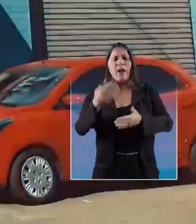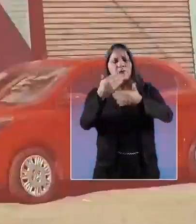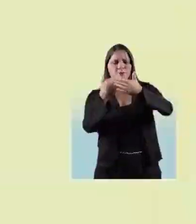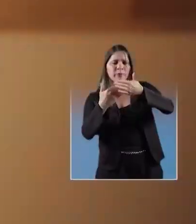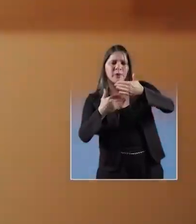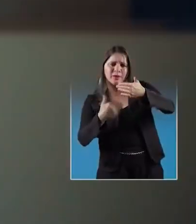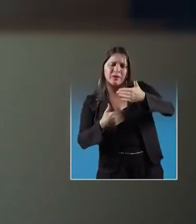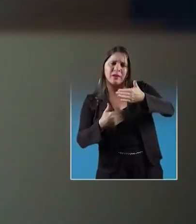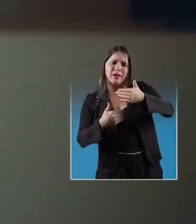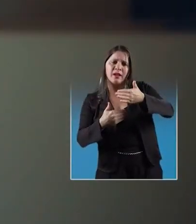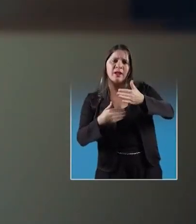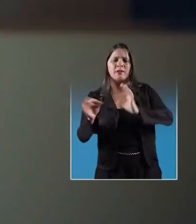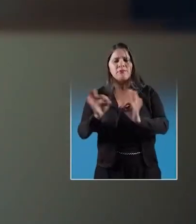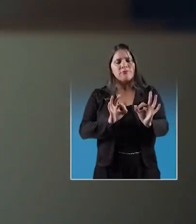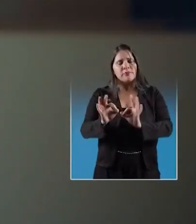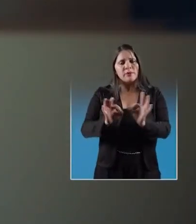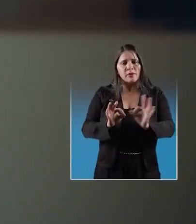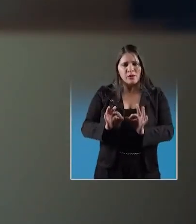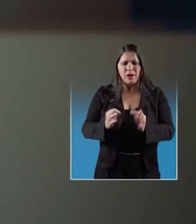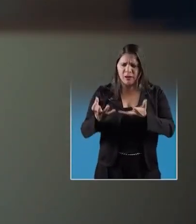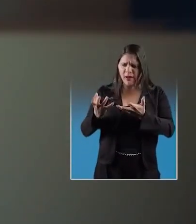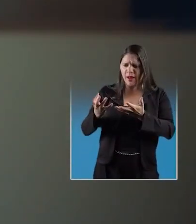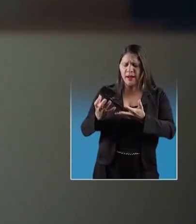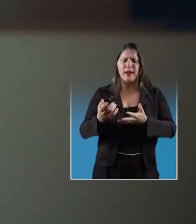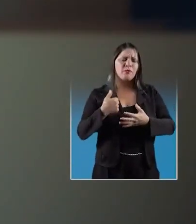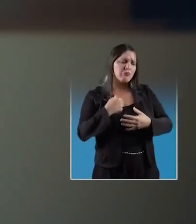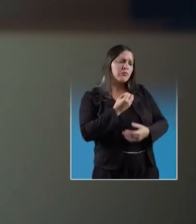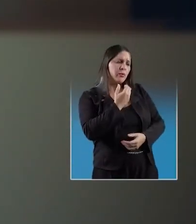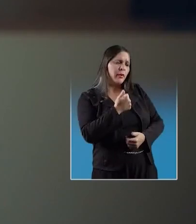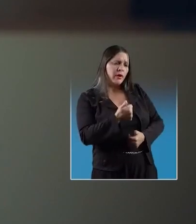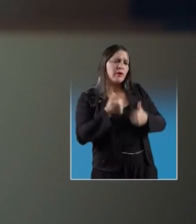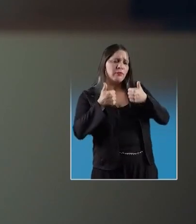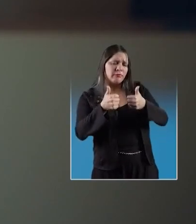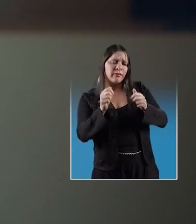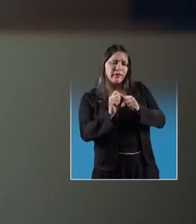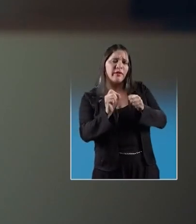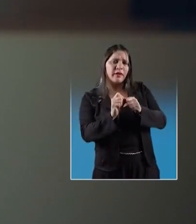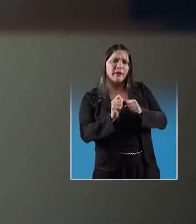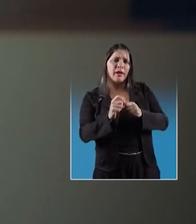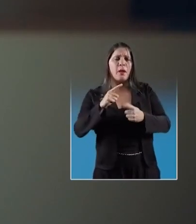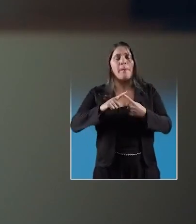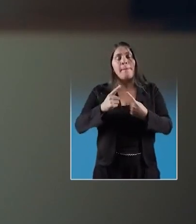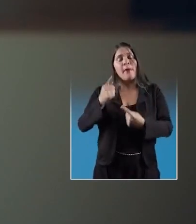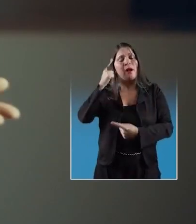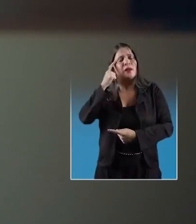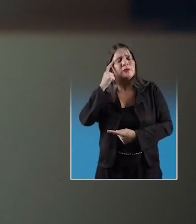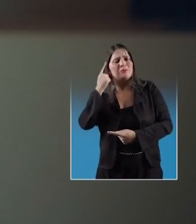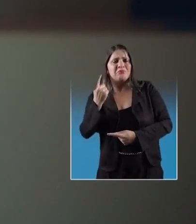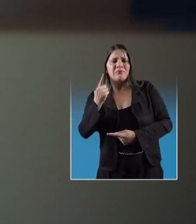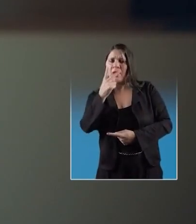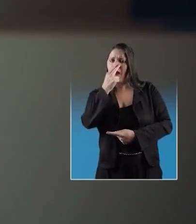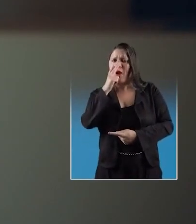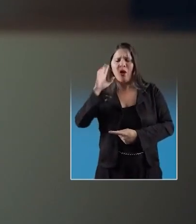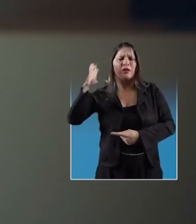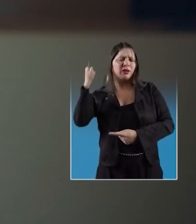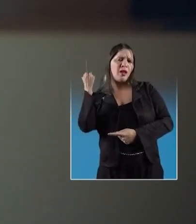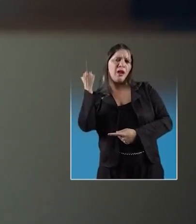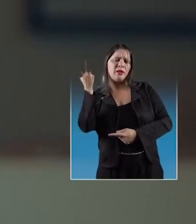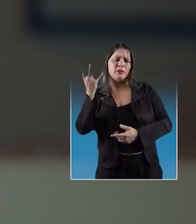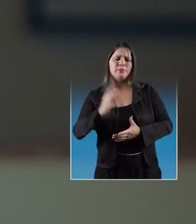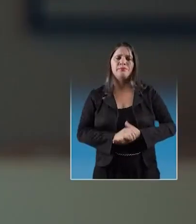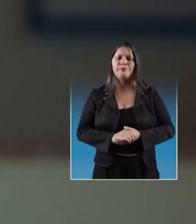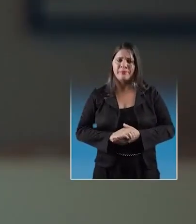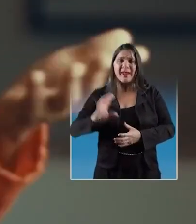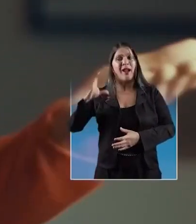abrindo um processo pro Projeto Fênix, você quer fazer parte? Falei, tudo bem, vou fazer. Mas eu achei que não ia rolar nada.